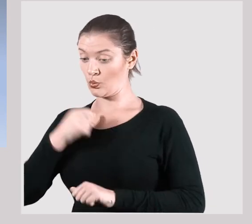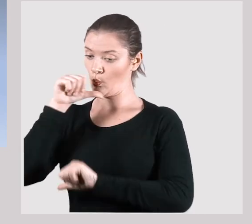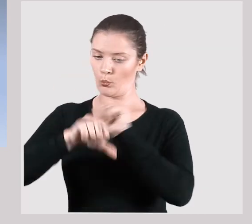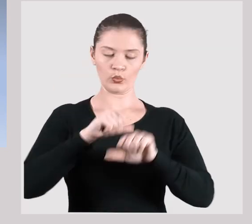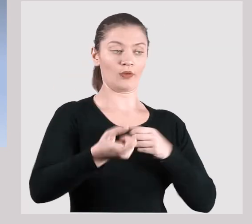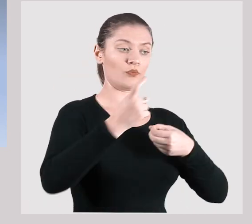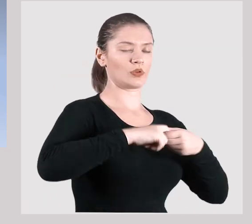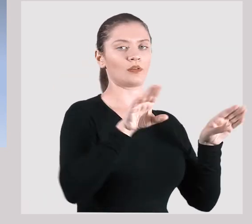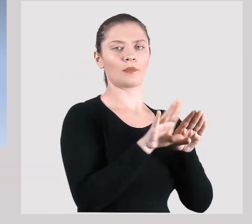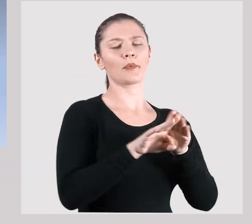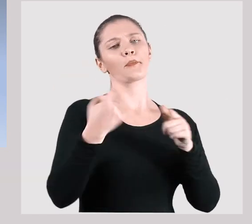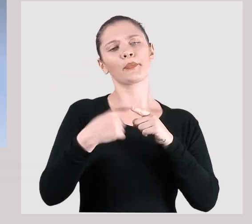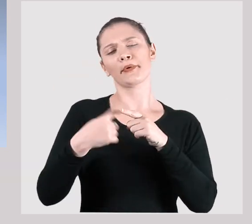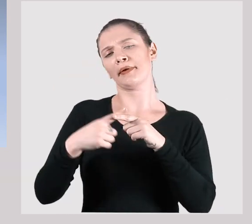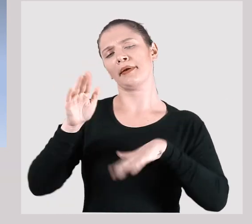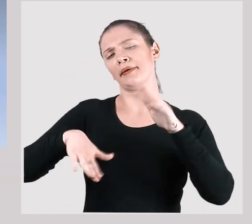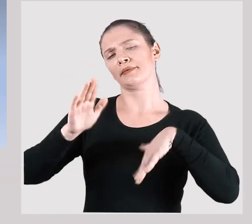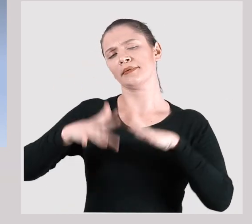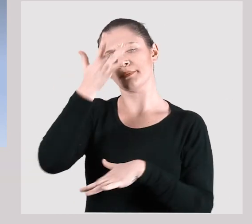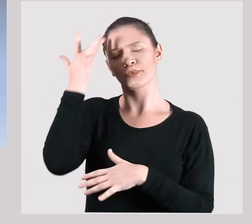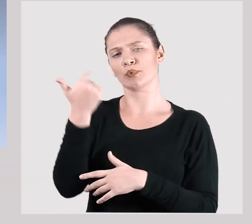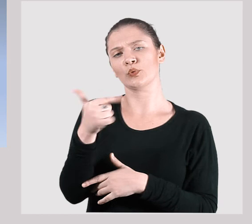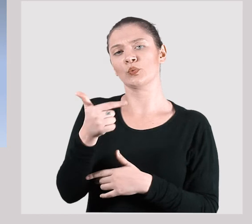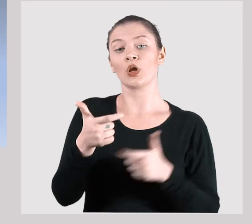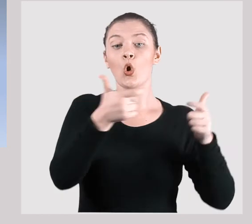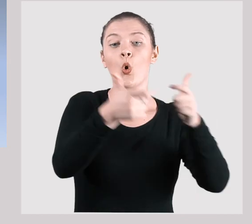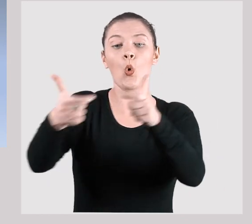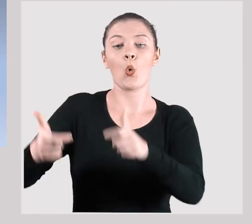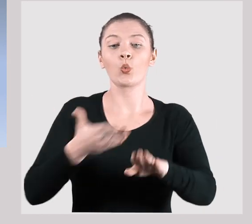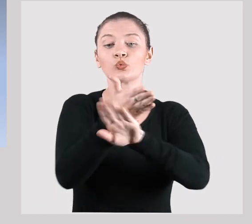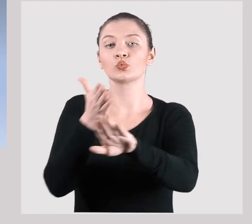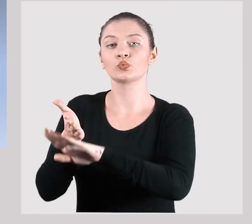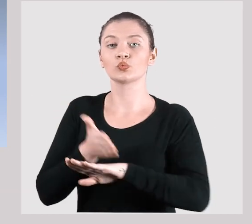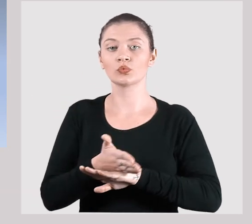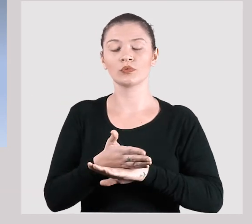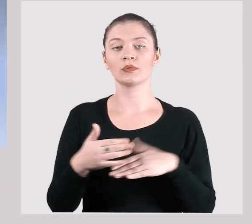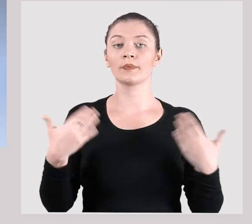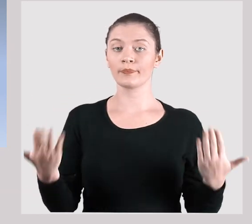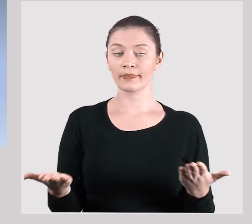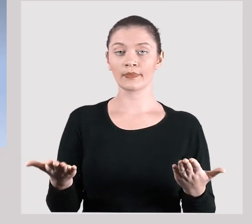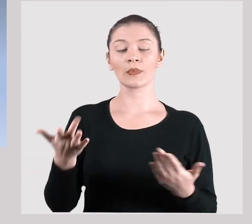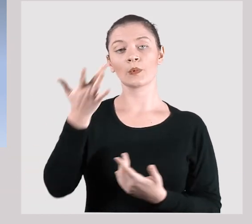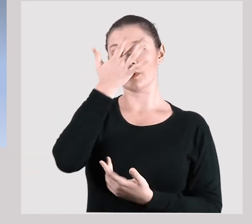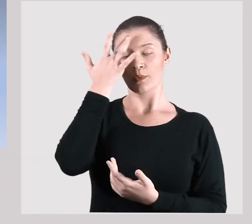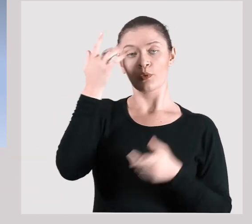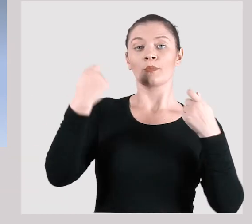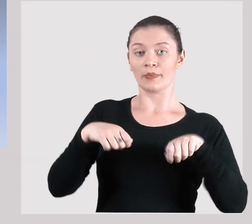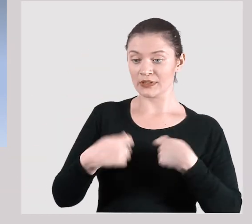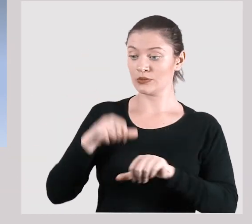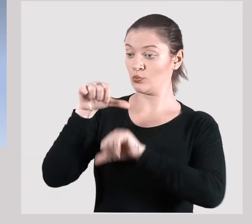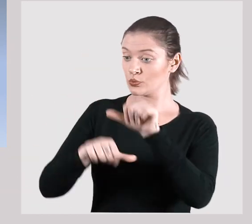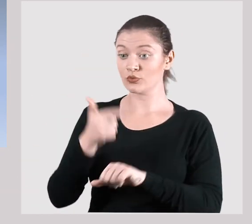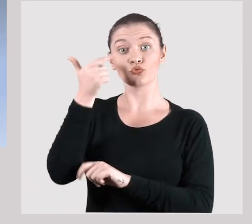complicações cirúrgicas e não tem para onde correr. Então, mentalmente, com problemas, elas precisam se reconstruir. Né? Elas